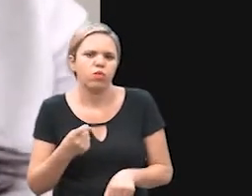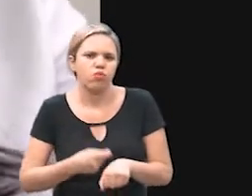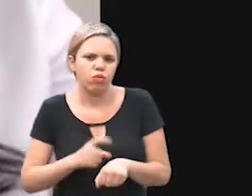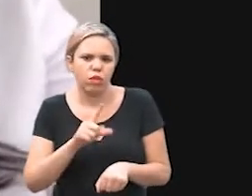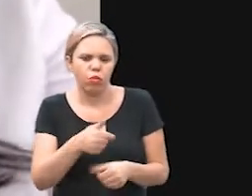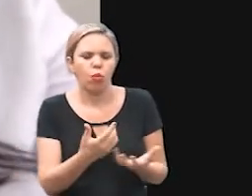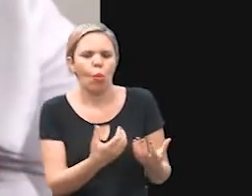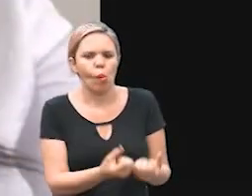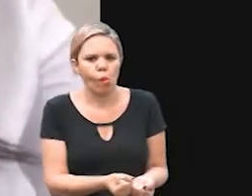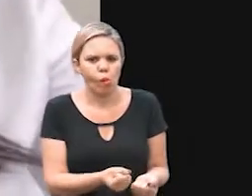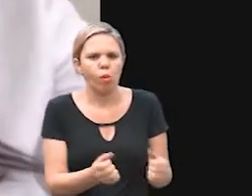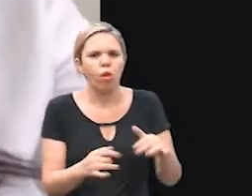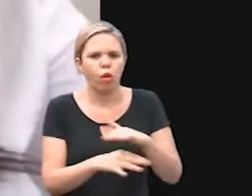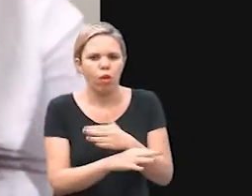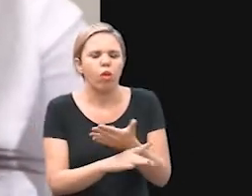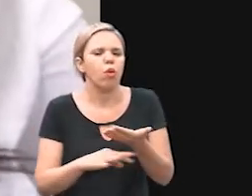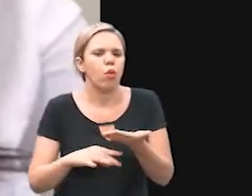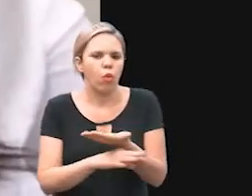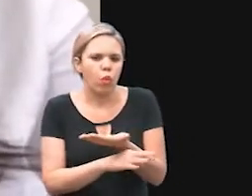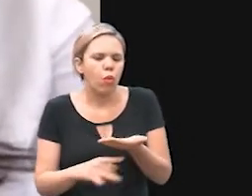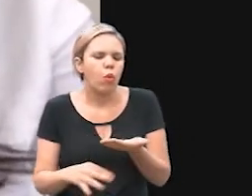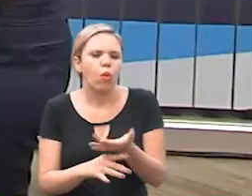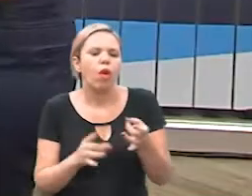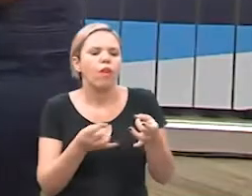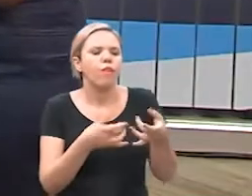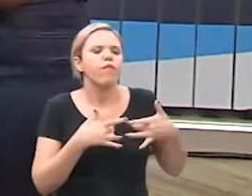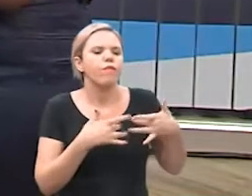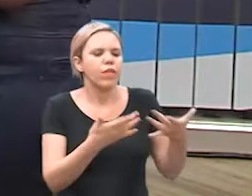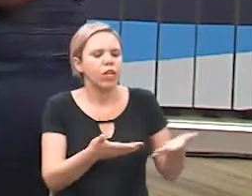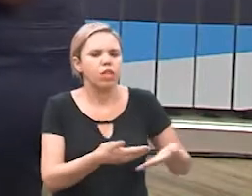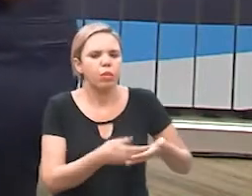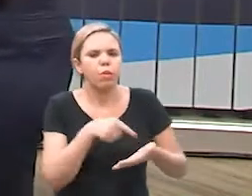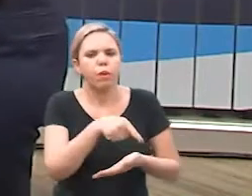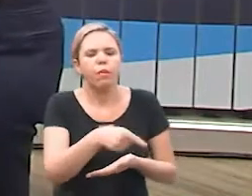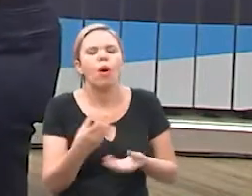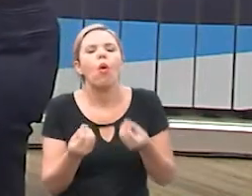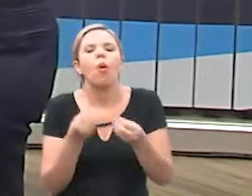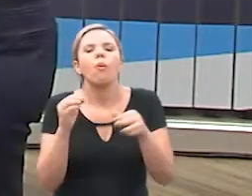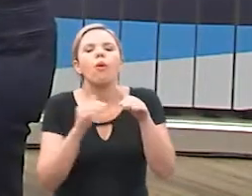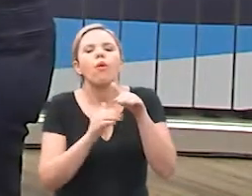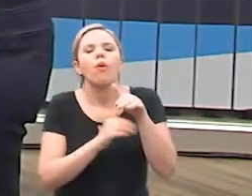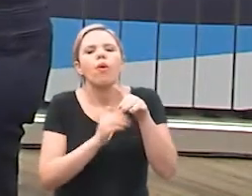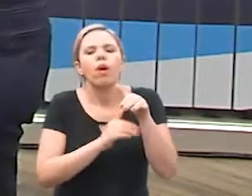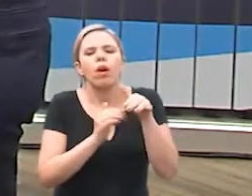degelar e oferecer para o bebê. Qual que é a situação do banco de leite hoje aí?